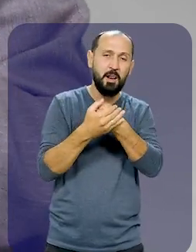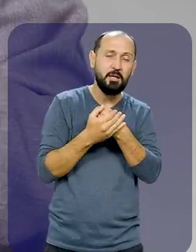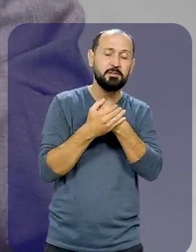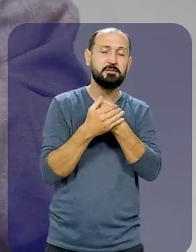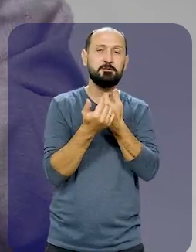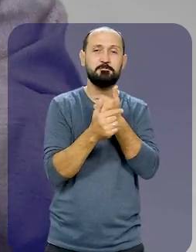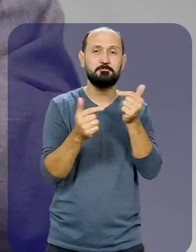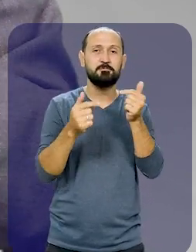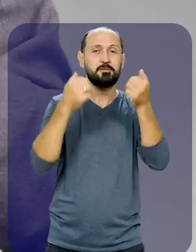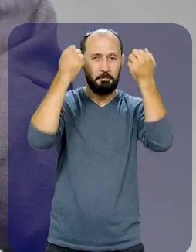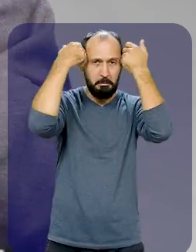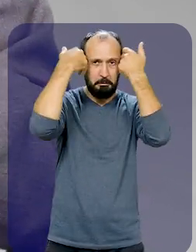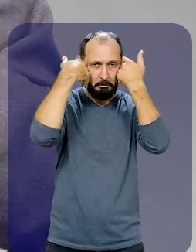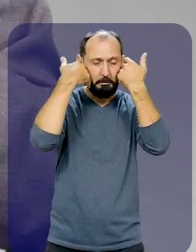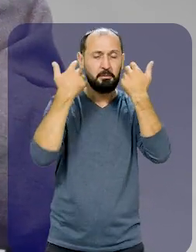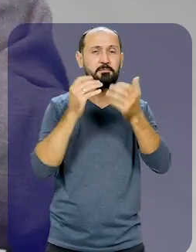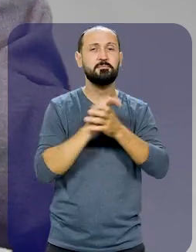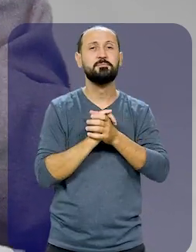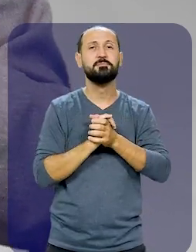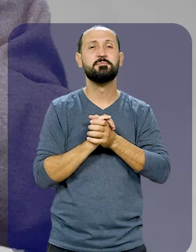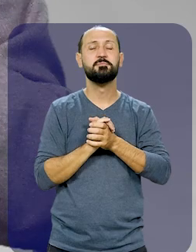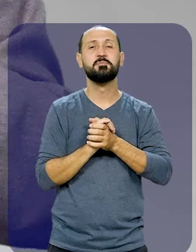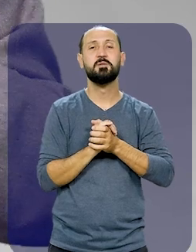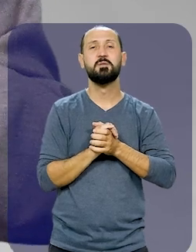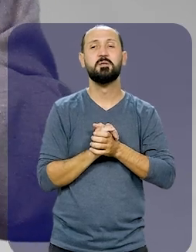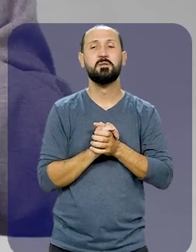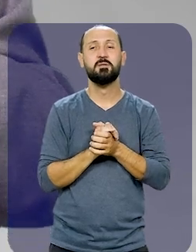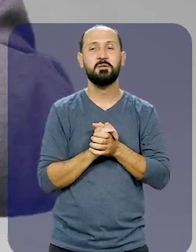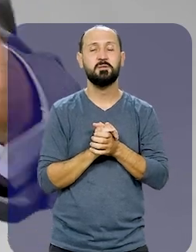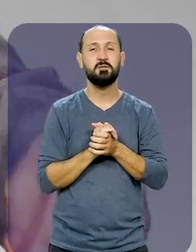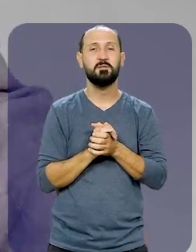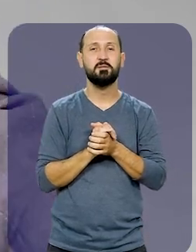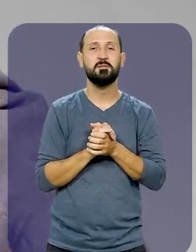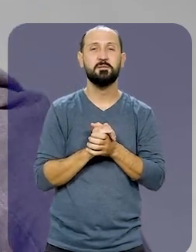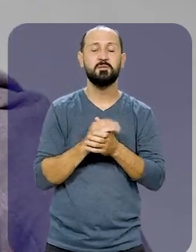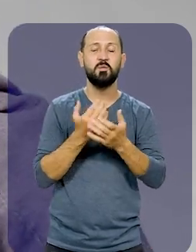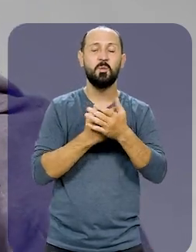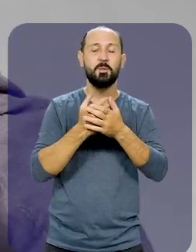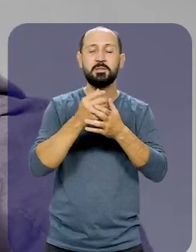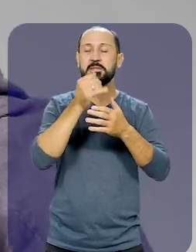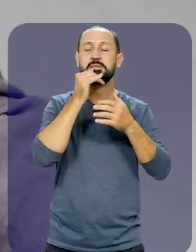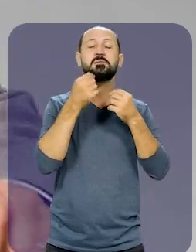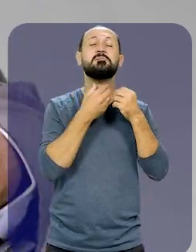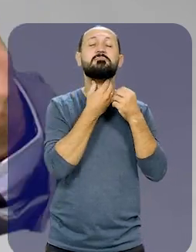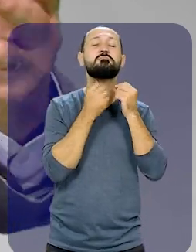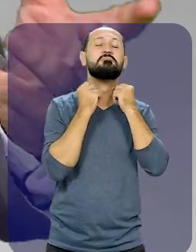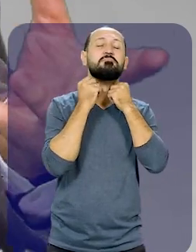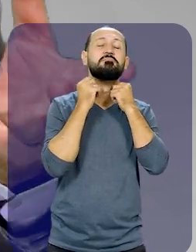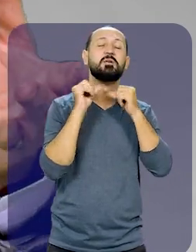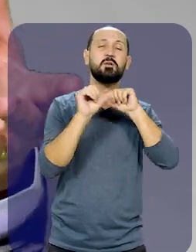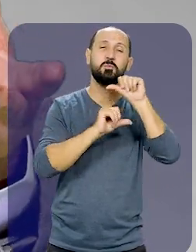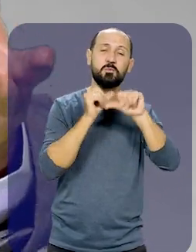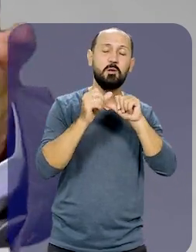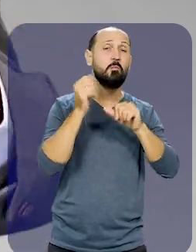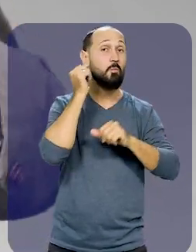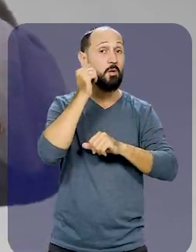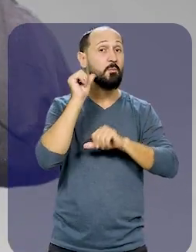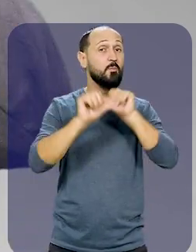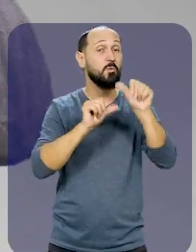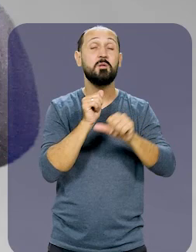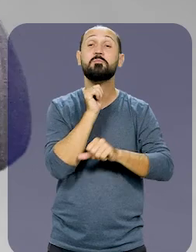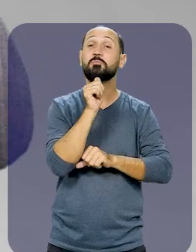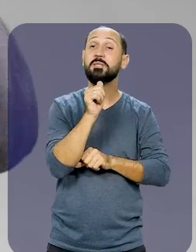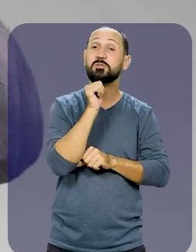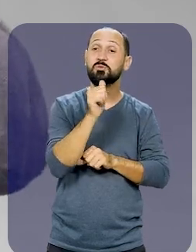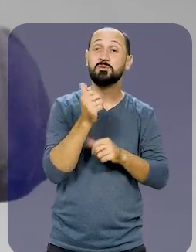e também endócrino. Surge a tiroidite, por exemplo, alterações menstruais.